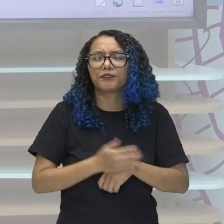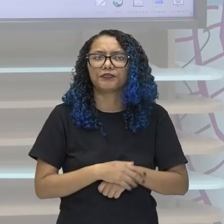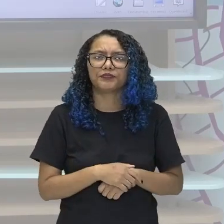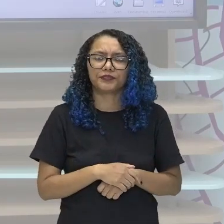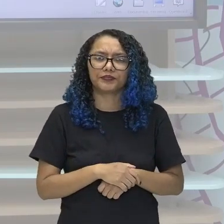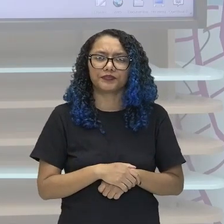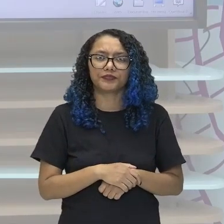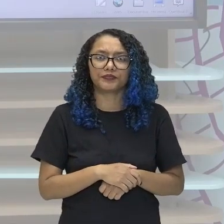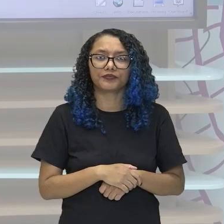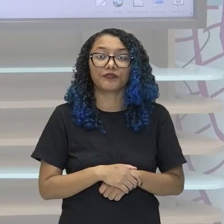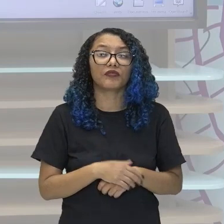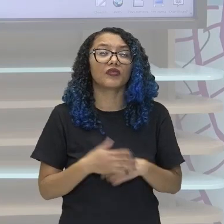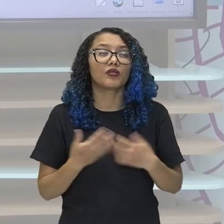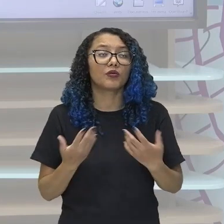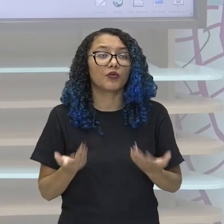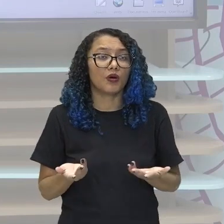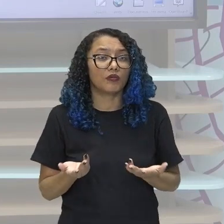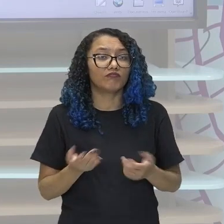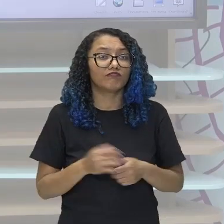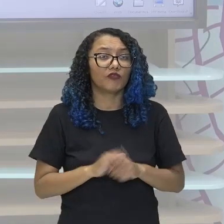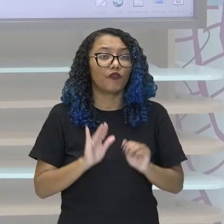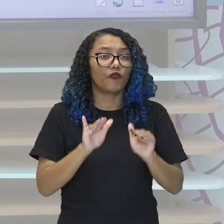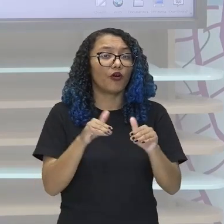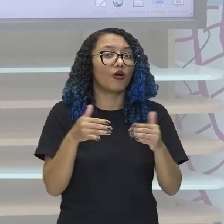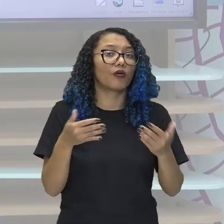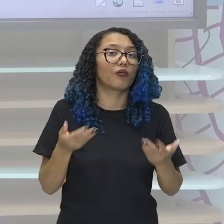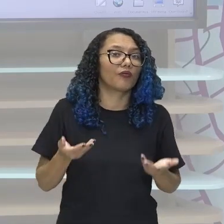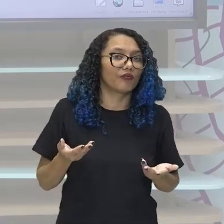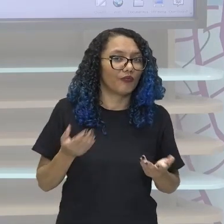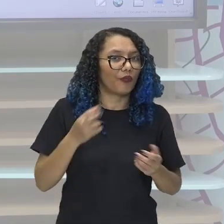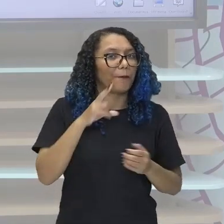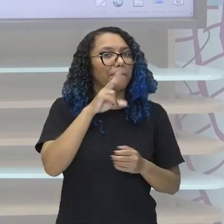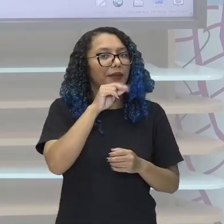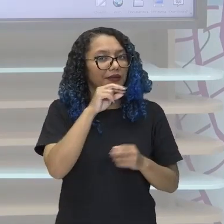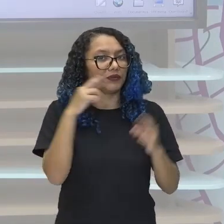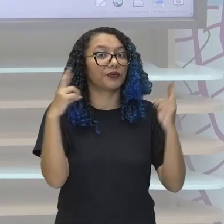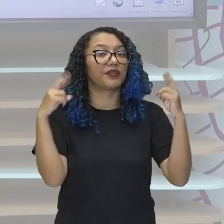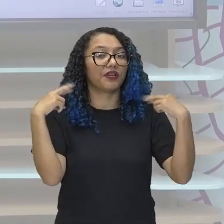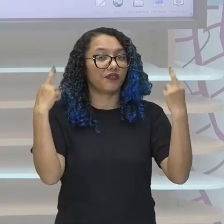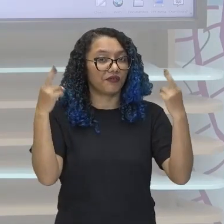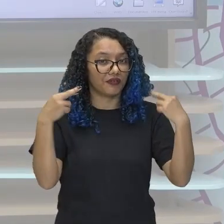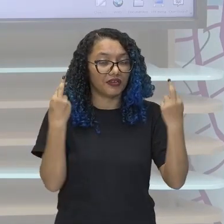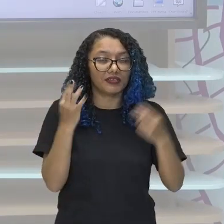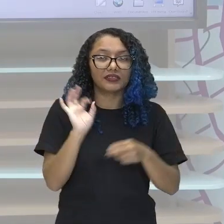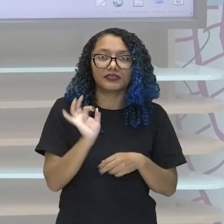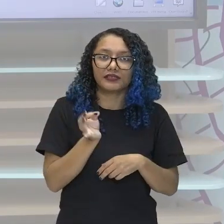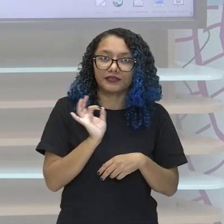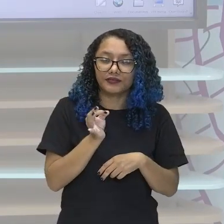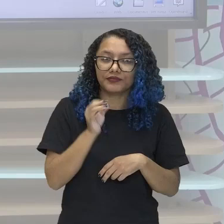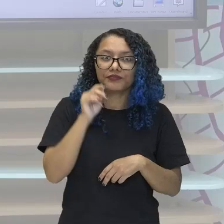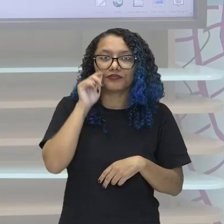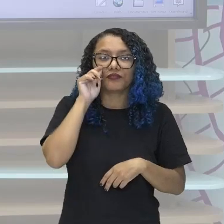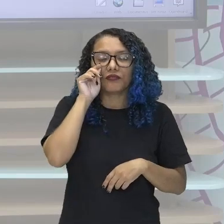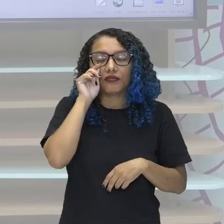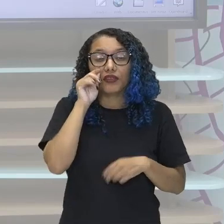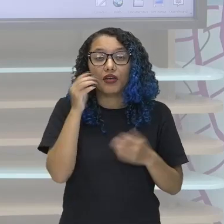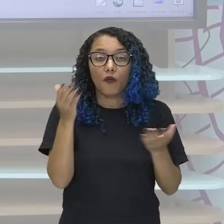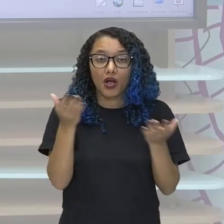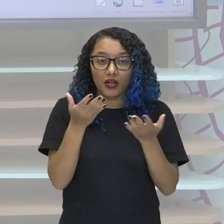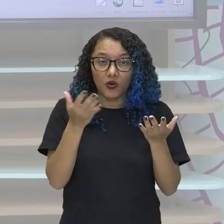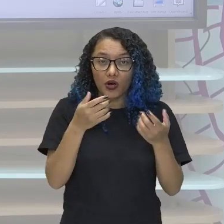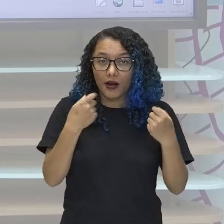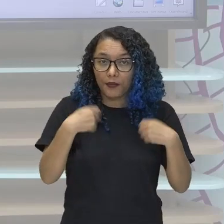a questão dos patos e das ovelhas. Então, nós vamos exatamente transcrever